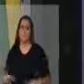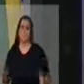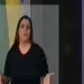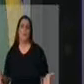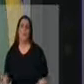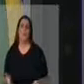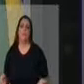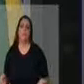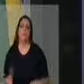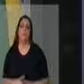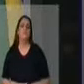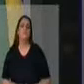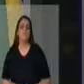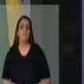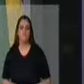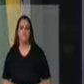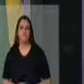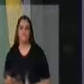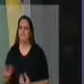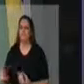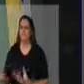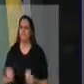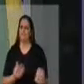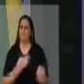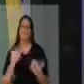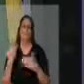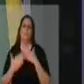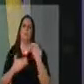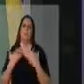abate muita gente hoje no Brasil.